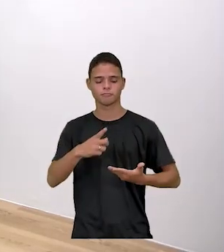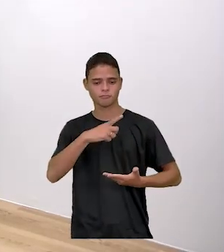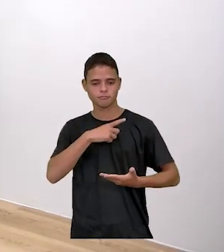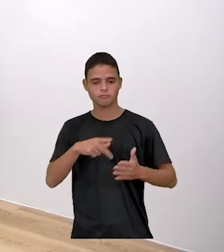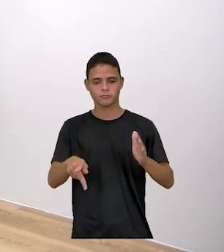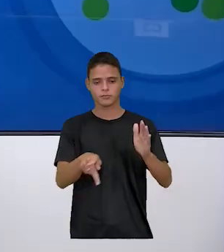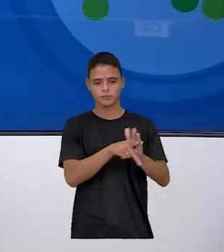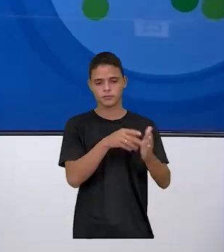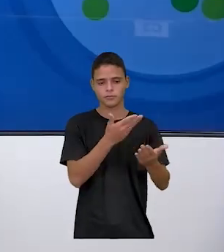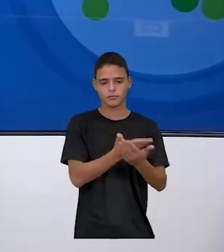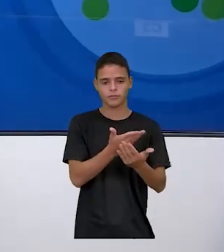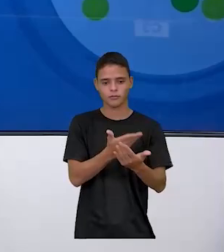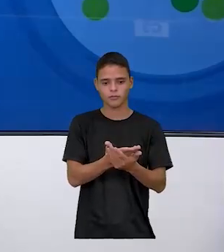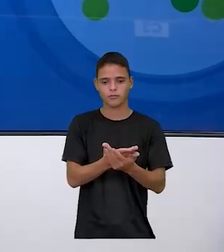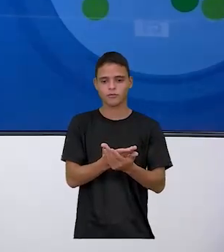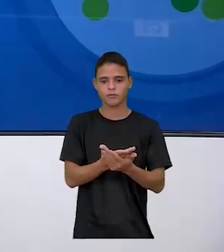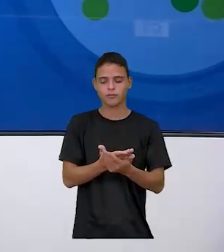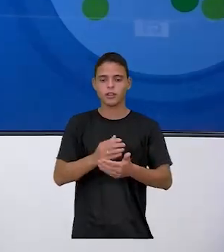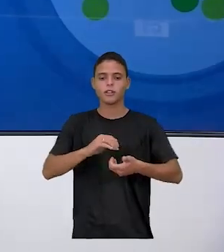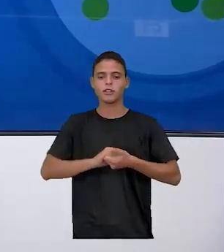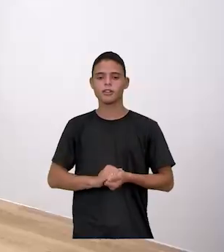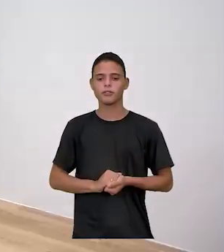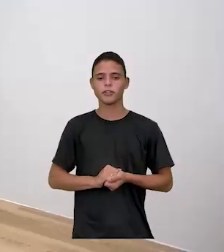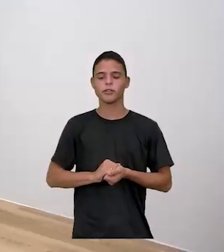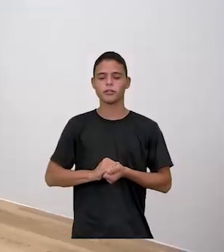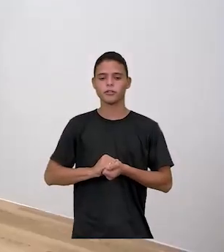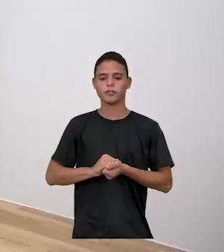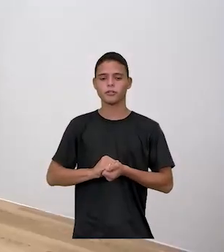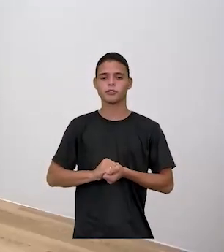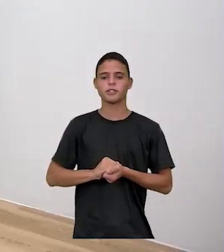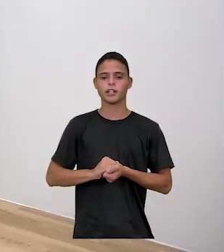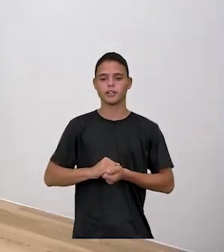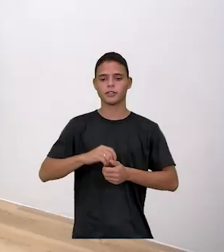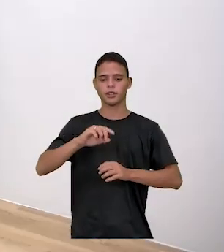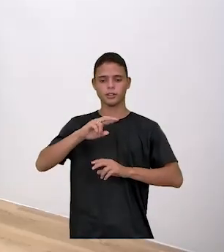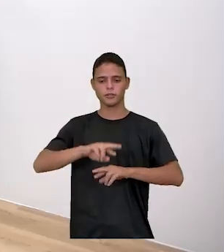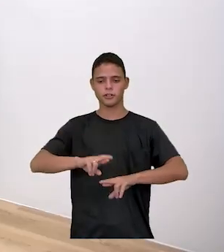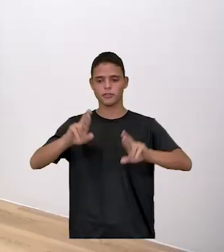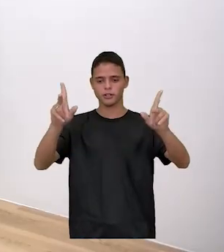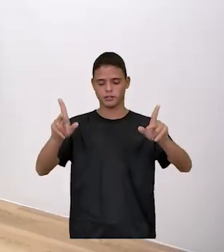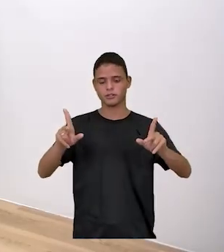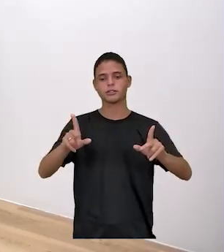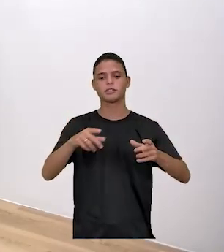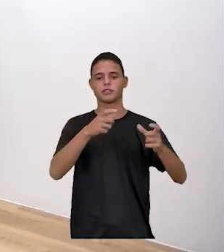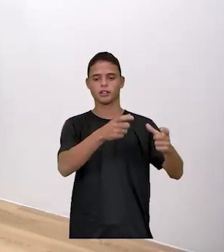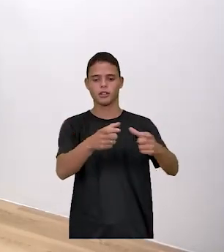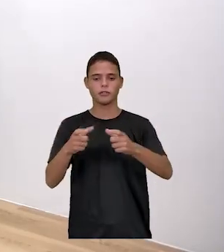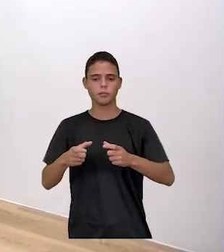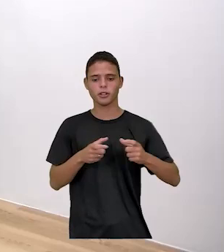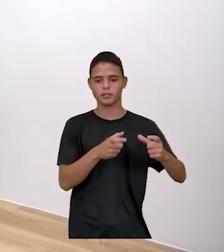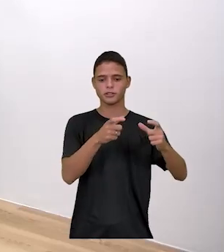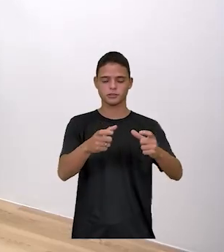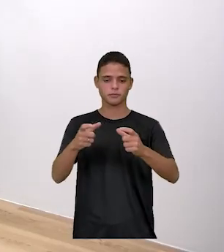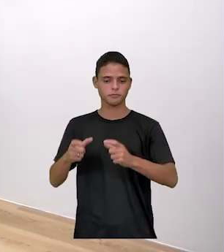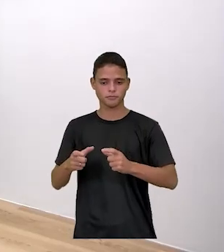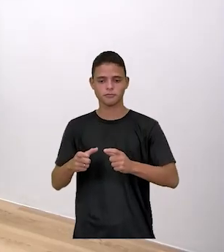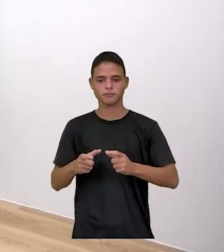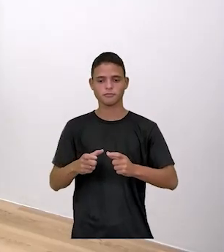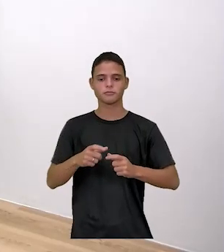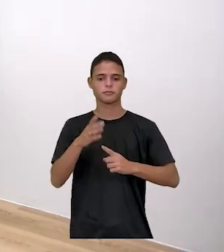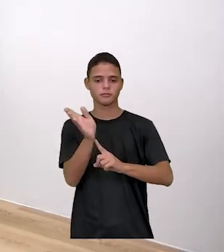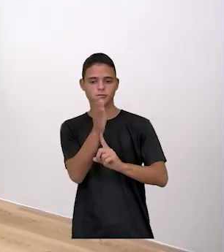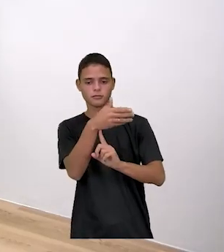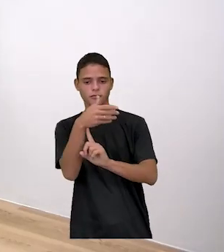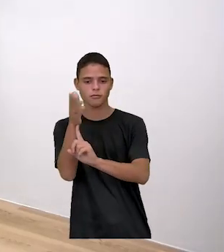alma. Né? A Canção do Exílio, para você ter uma ideia, está presente no hino nacional, né?